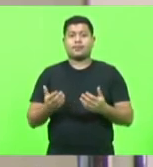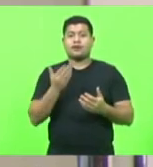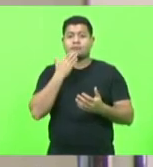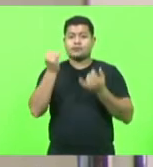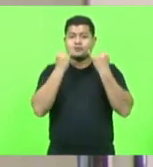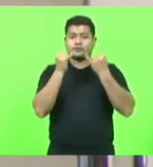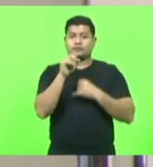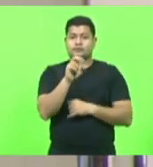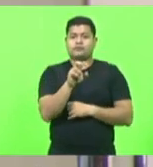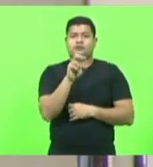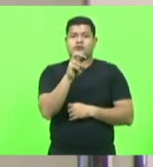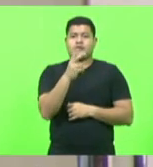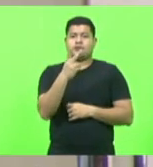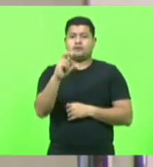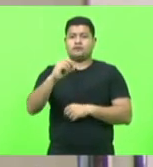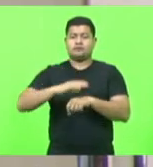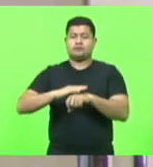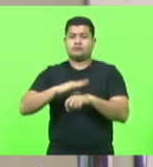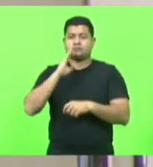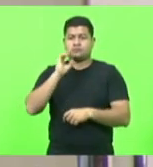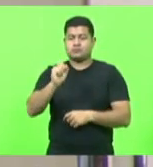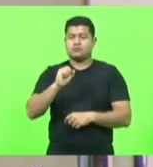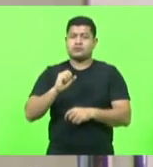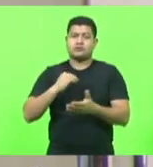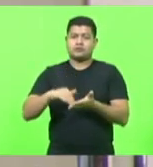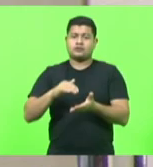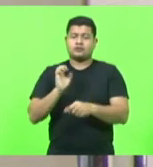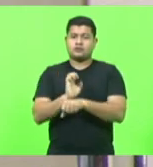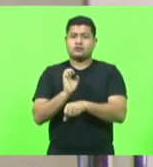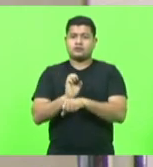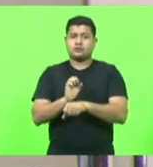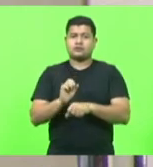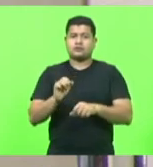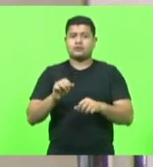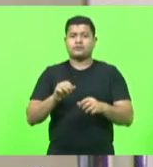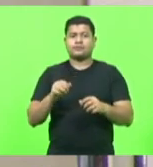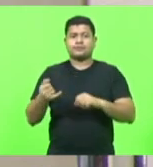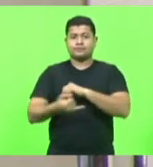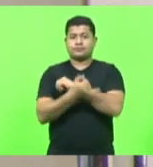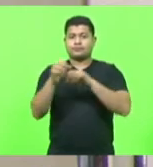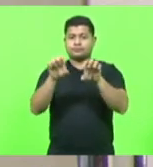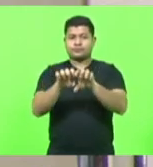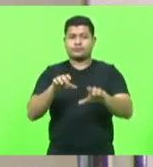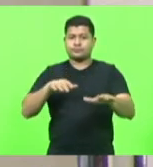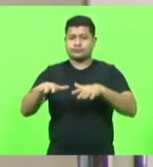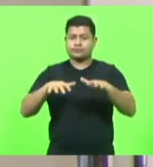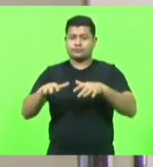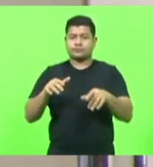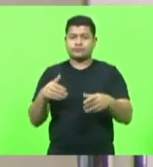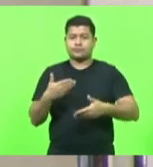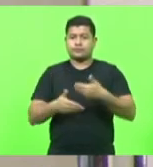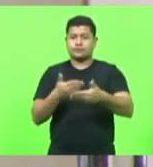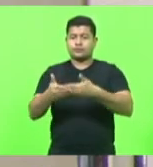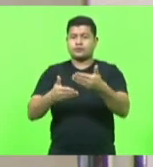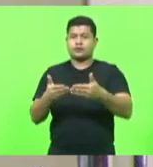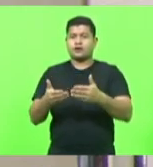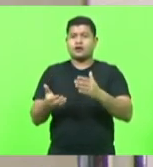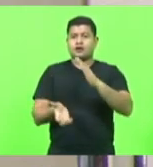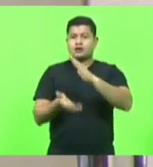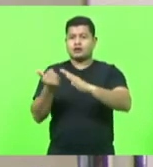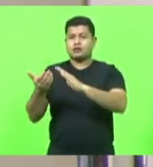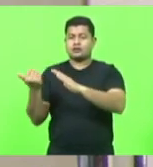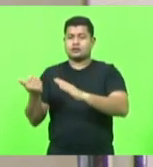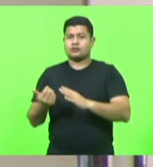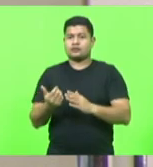Souza, solicitando à Secretaria de Estado da Infraestrutura e Mobilidade informações acerca do andamento dos processos de desapropriação referente à execução